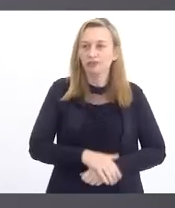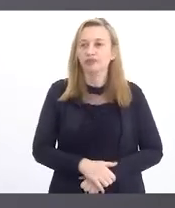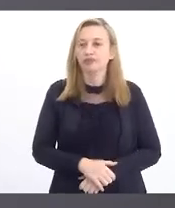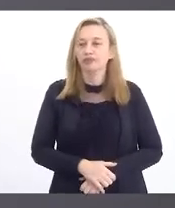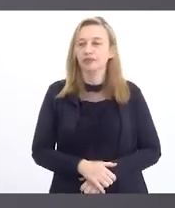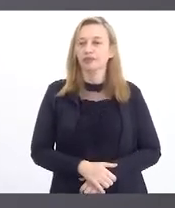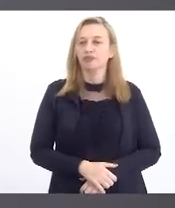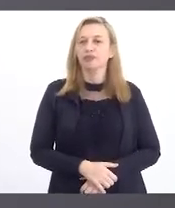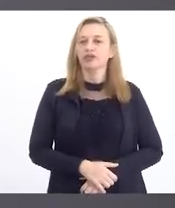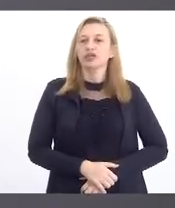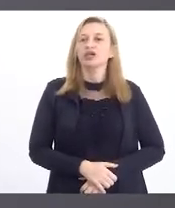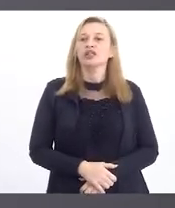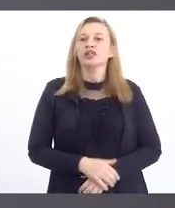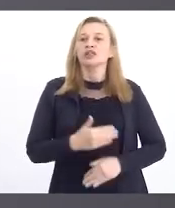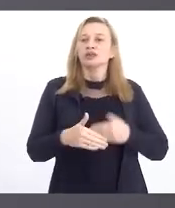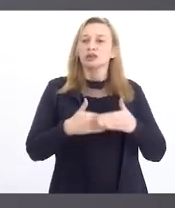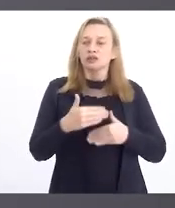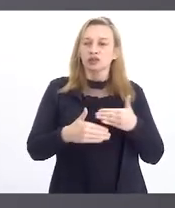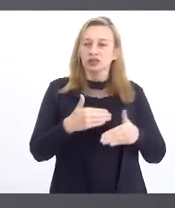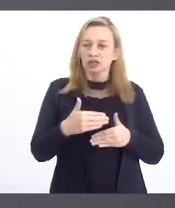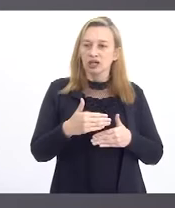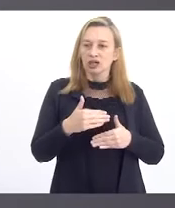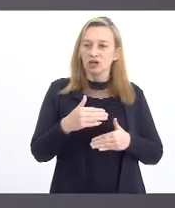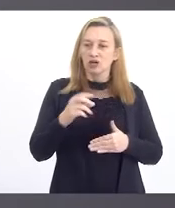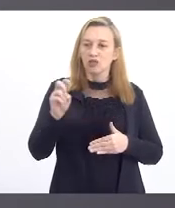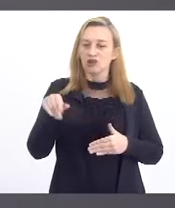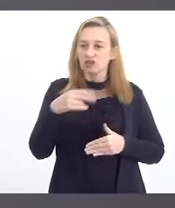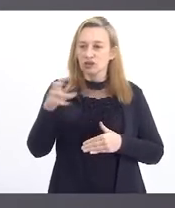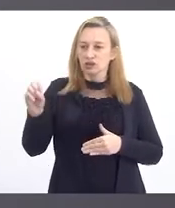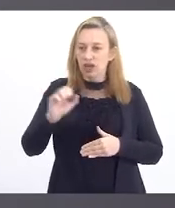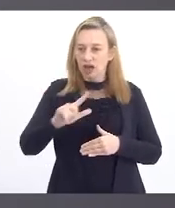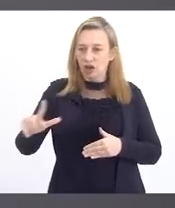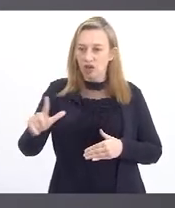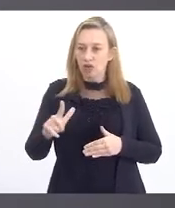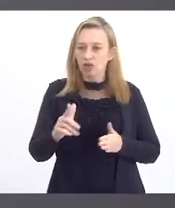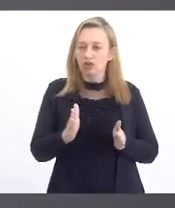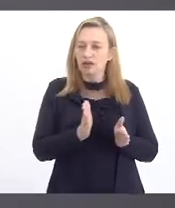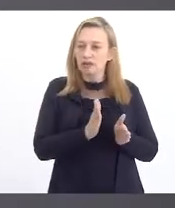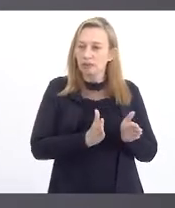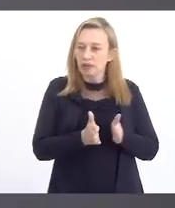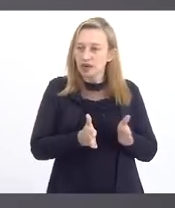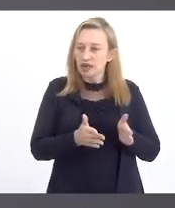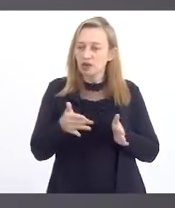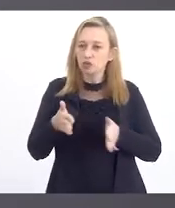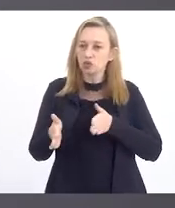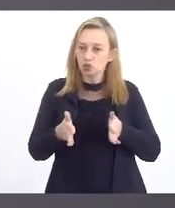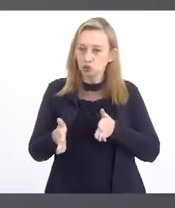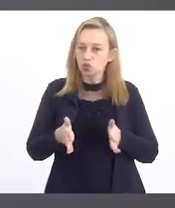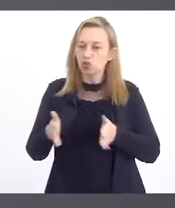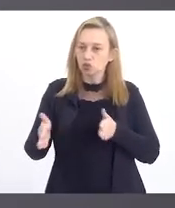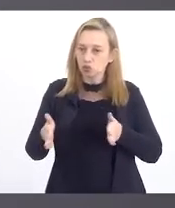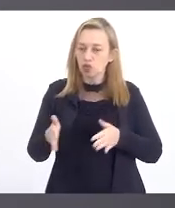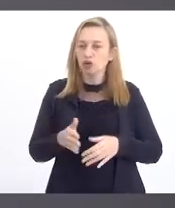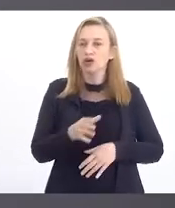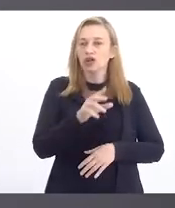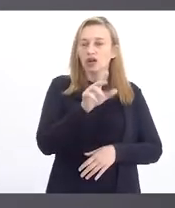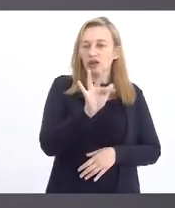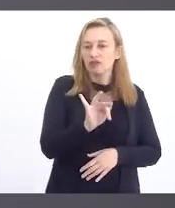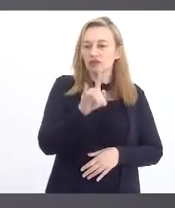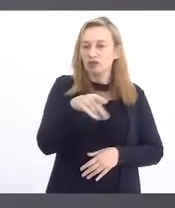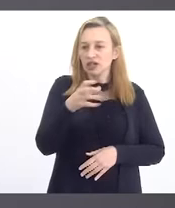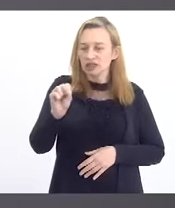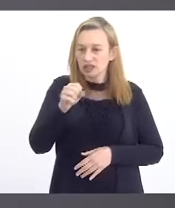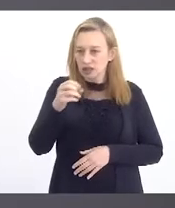não é uma ETA de processo avançado, é uma ETA convencional, que tem suas etapas de floculação, decantação, filtração,